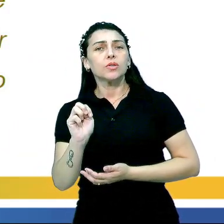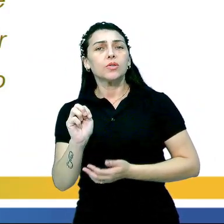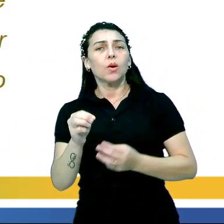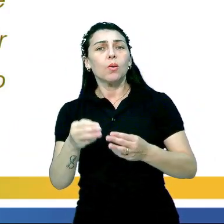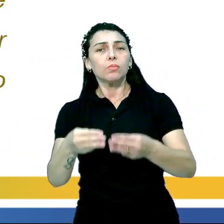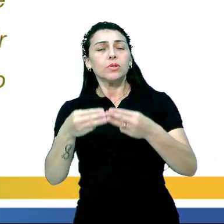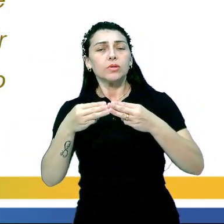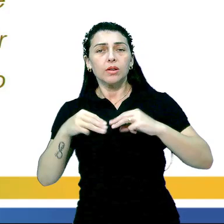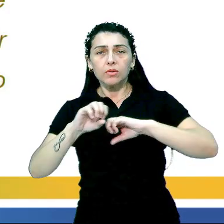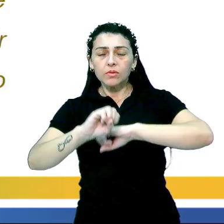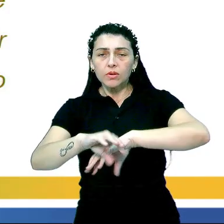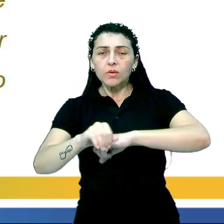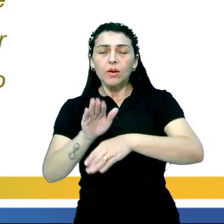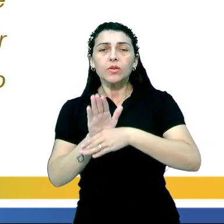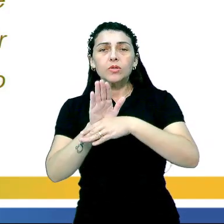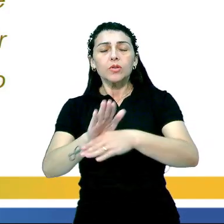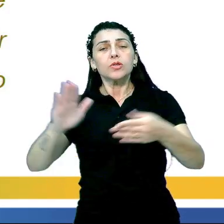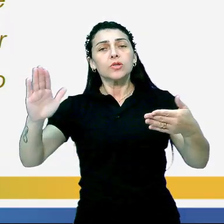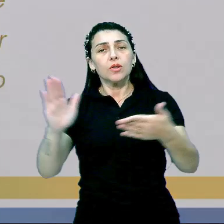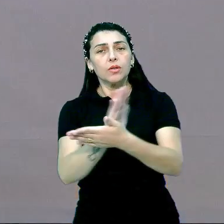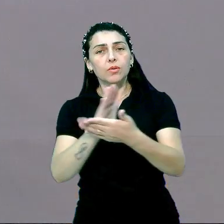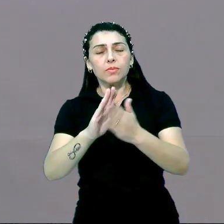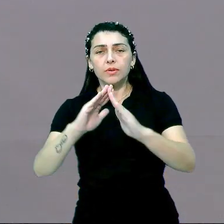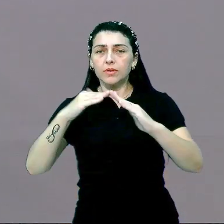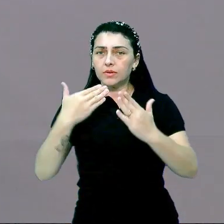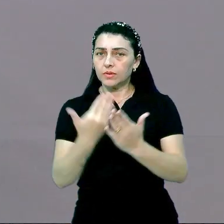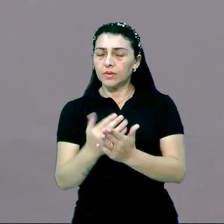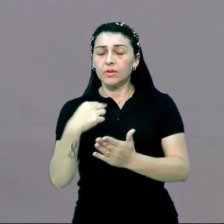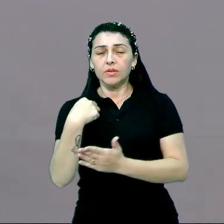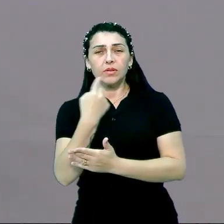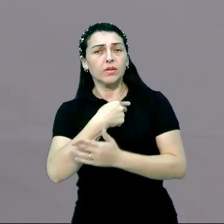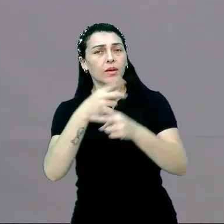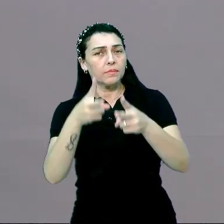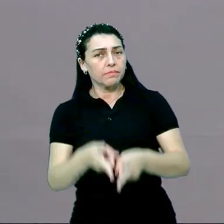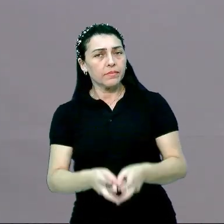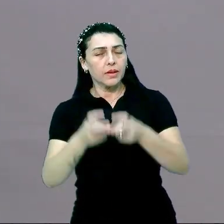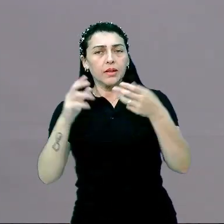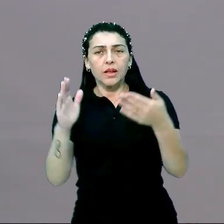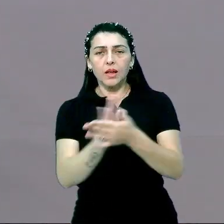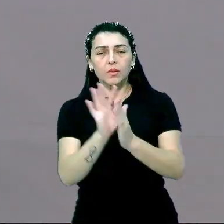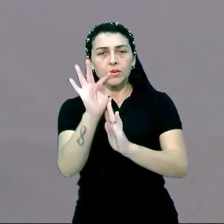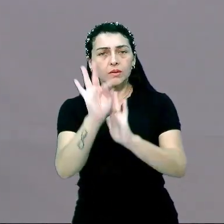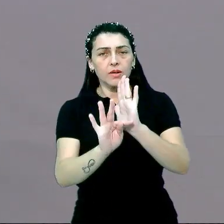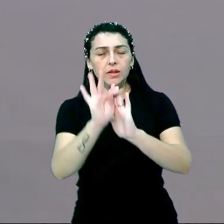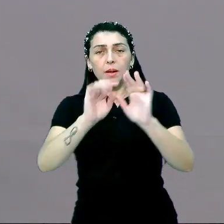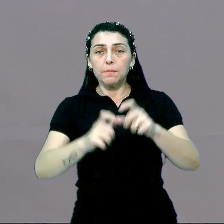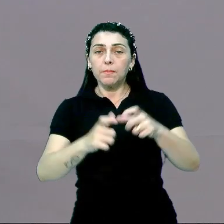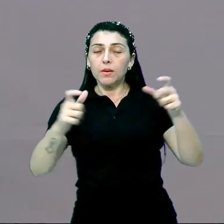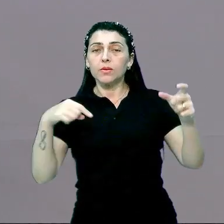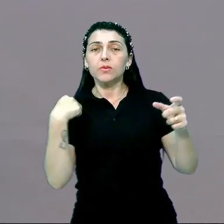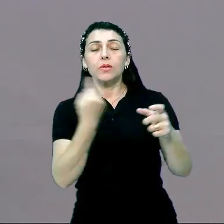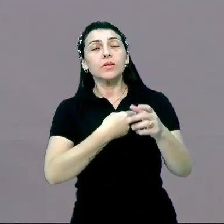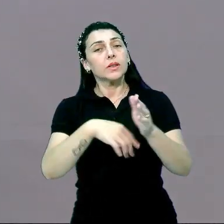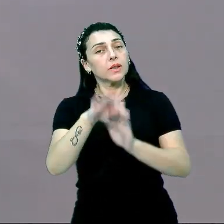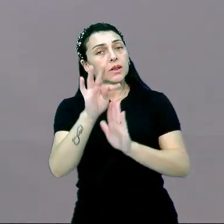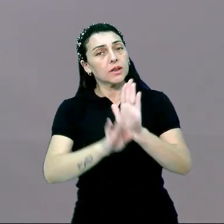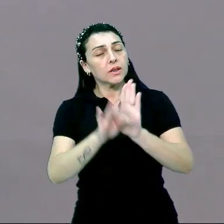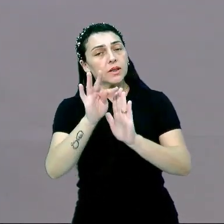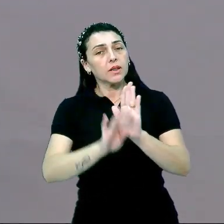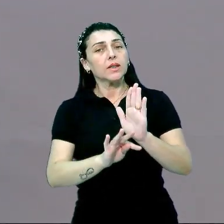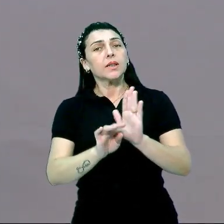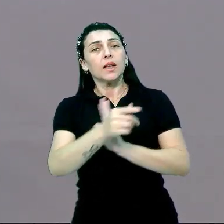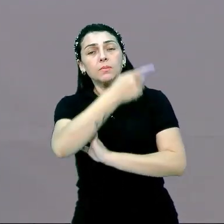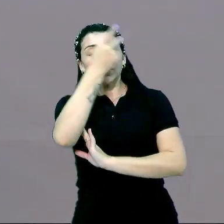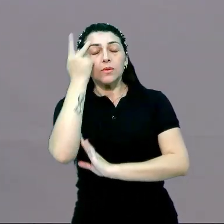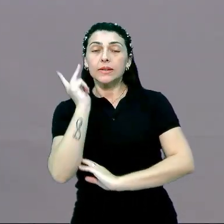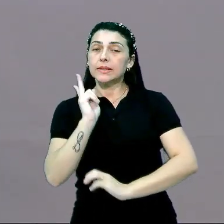da Educação, com o auxílio de algumas escolas. Nós observamos em alguns textos, e na maioria dos nossos textos, que os